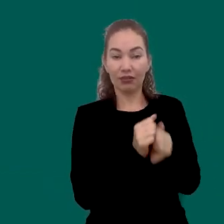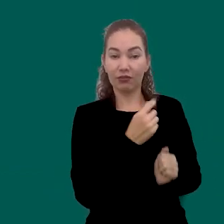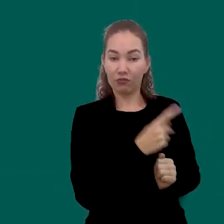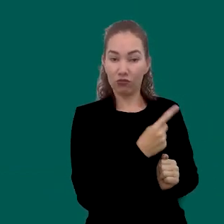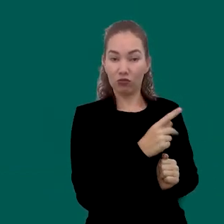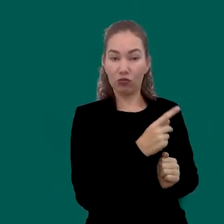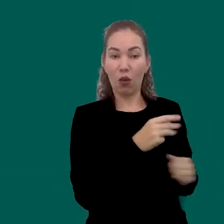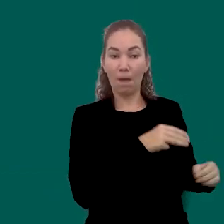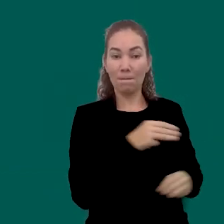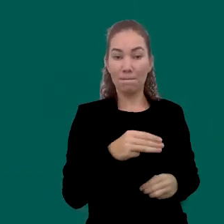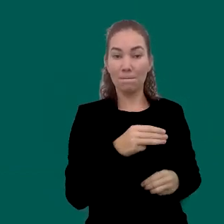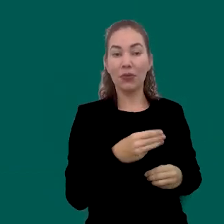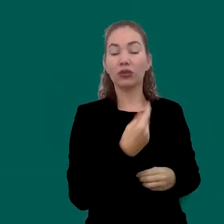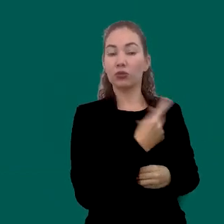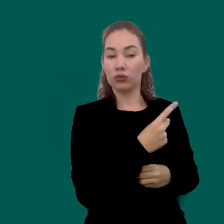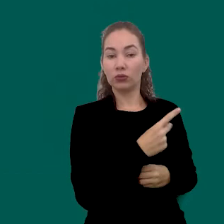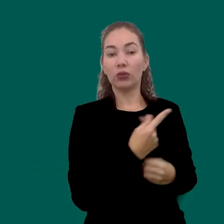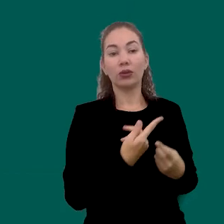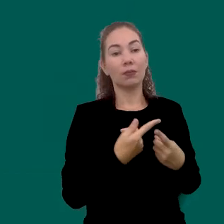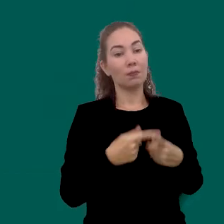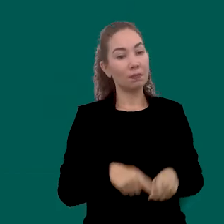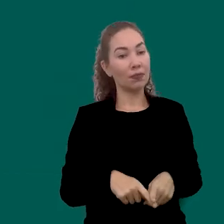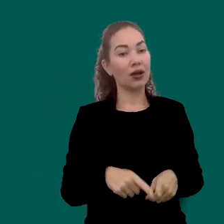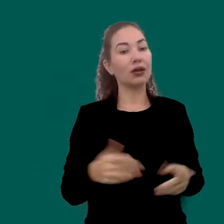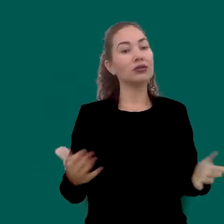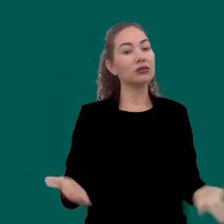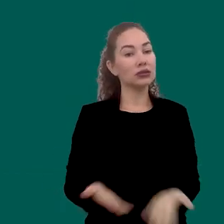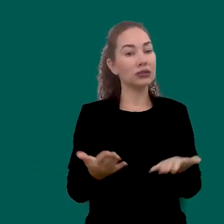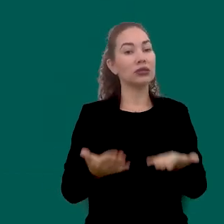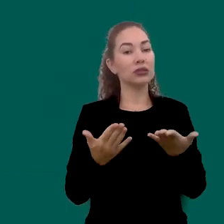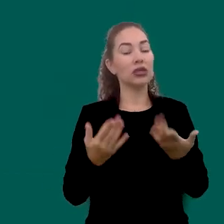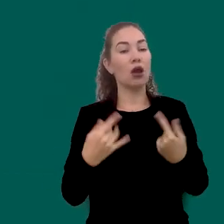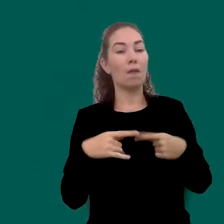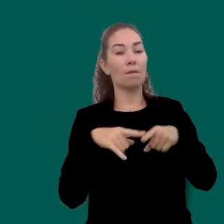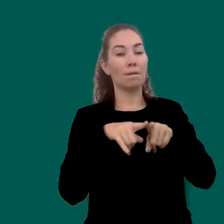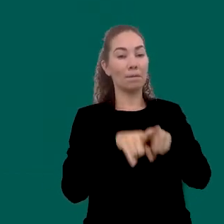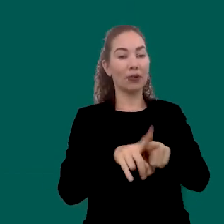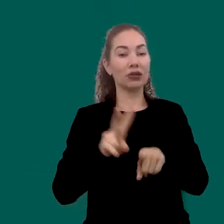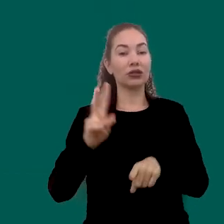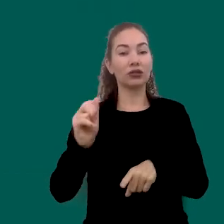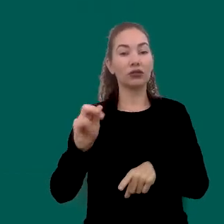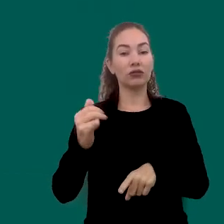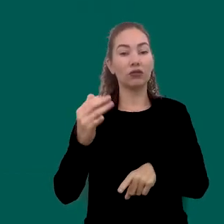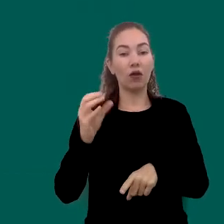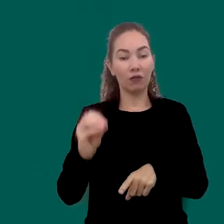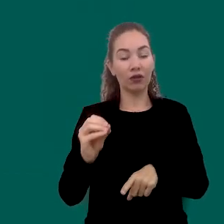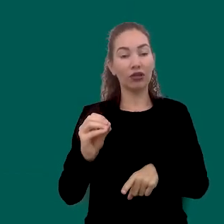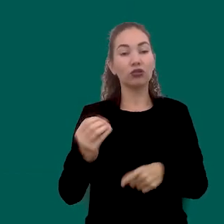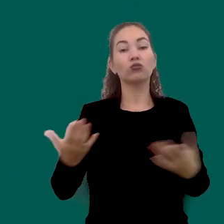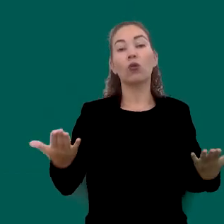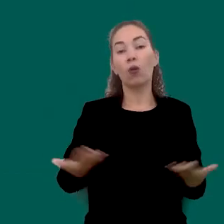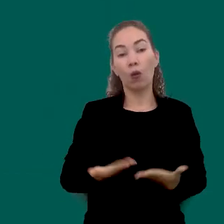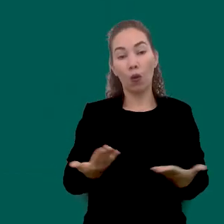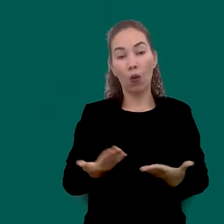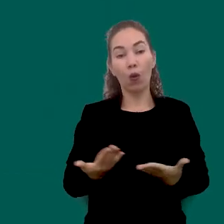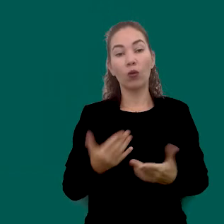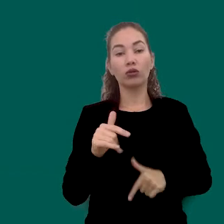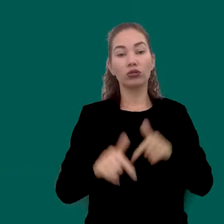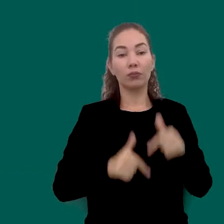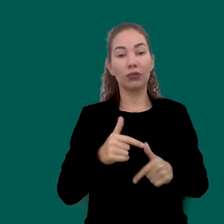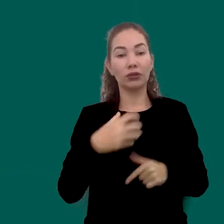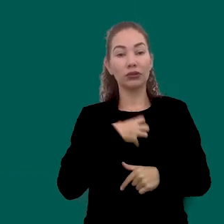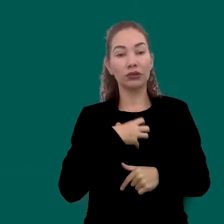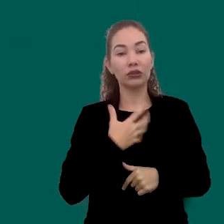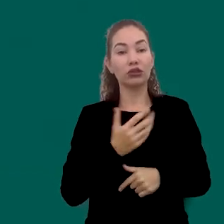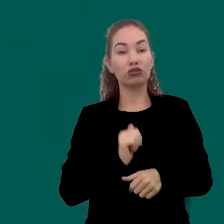dou mentoria, dou consultoria para eles, mas no sentido de parceria com varejistas. Então, ou seja, a gente está trabalhando nesse sentido